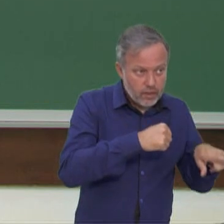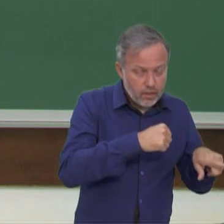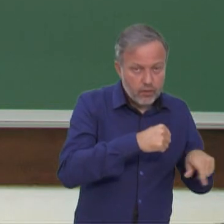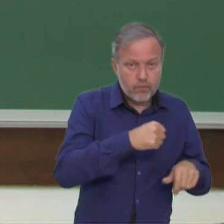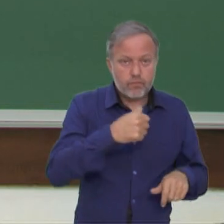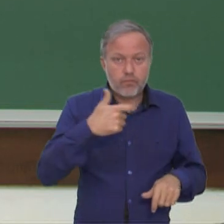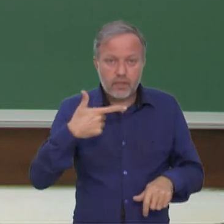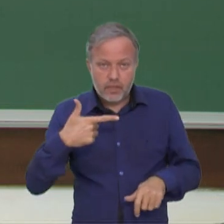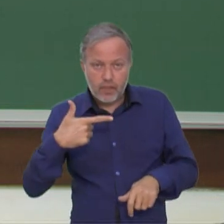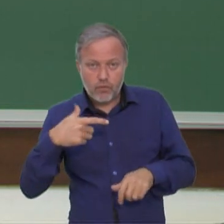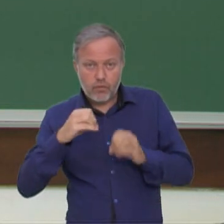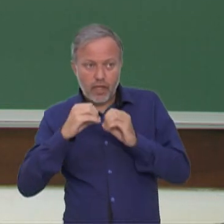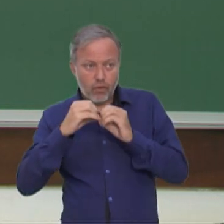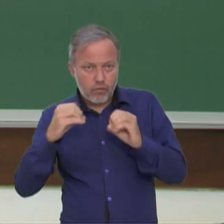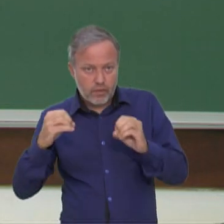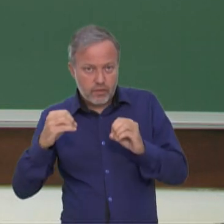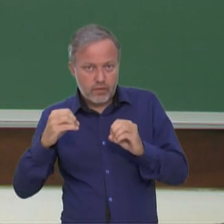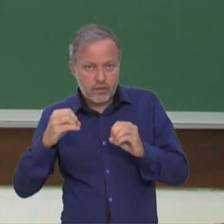verbo dessa oração.